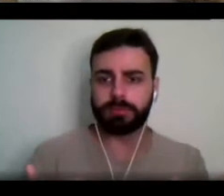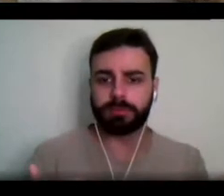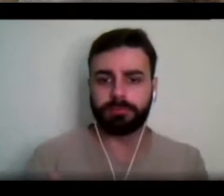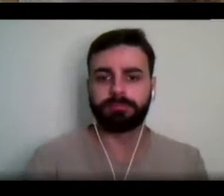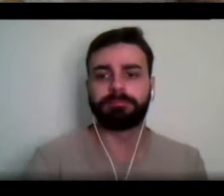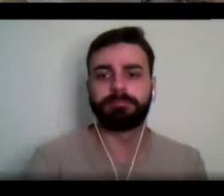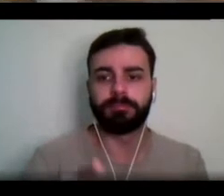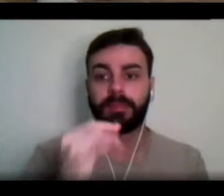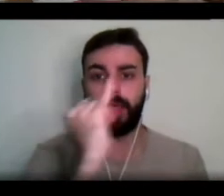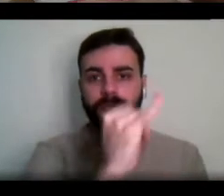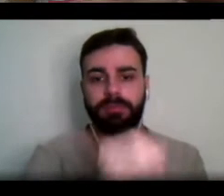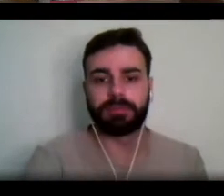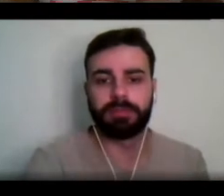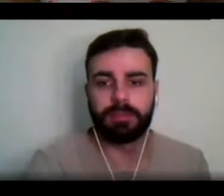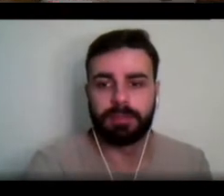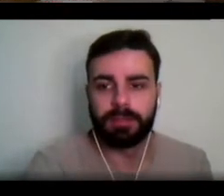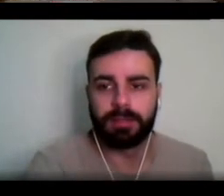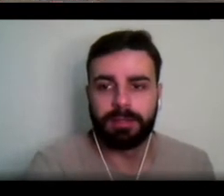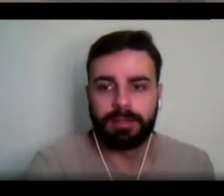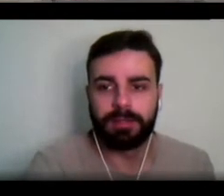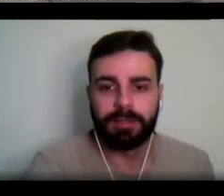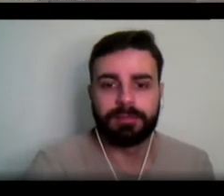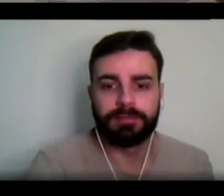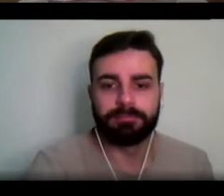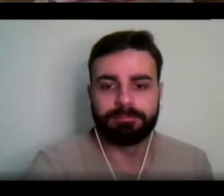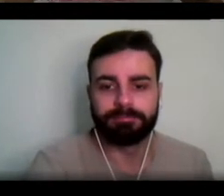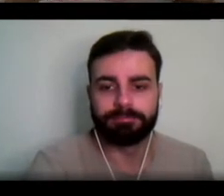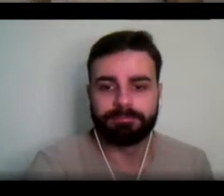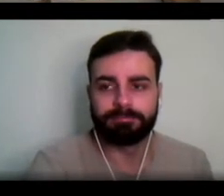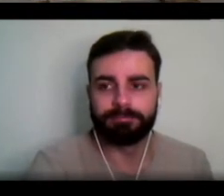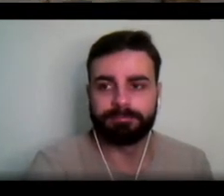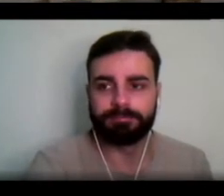pergunta em relação a esse exercício?